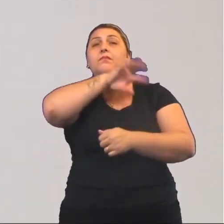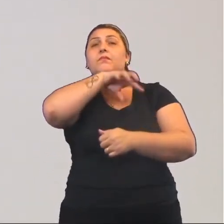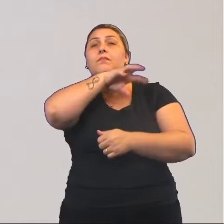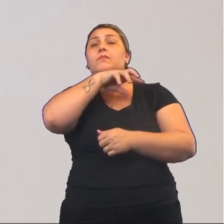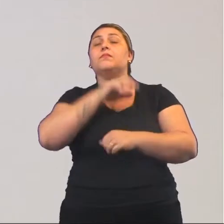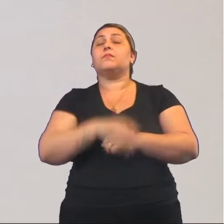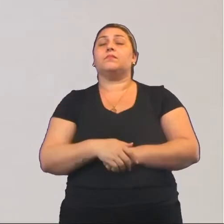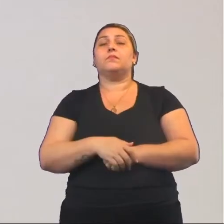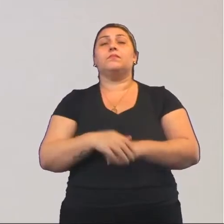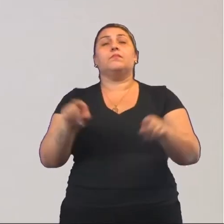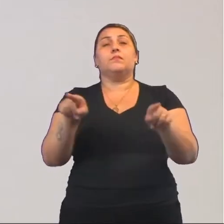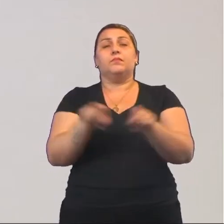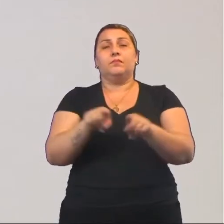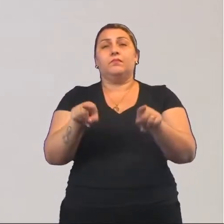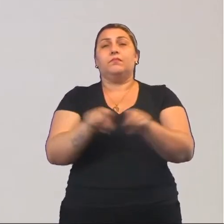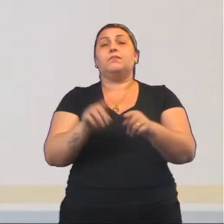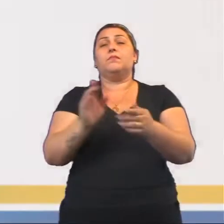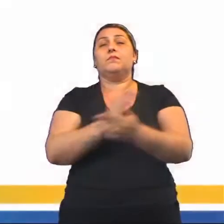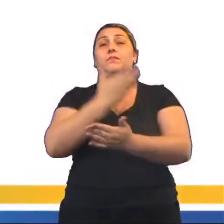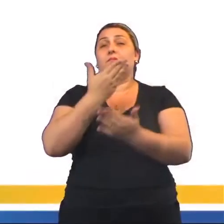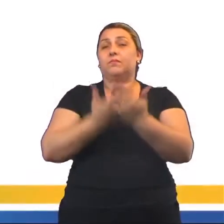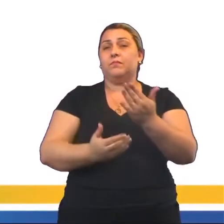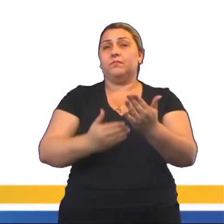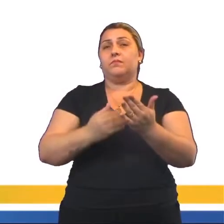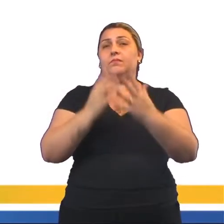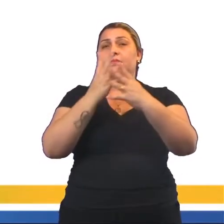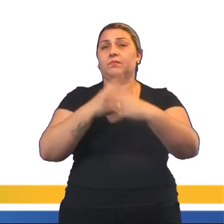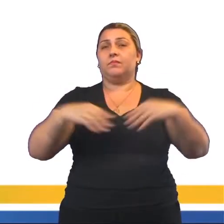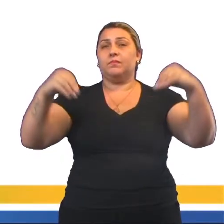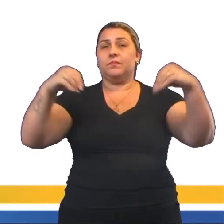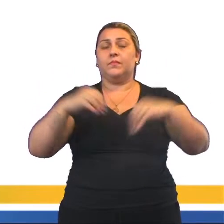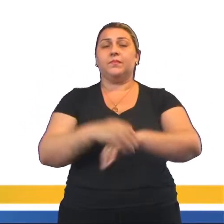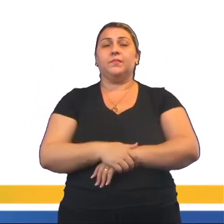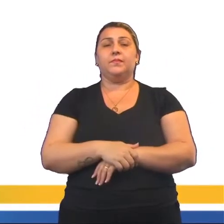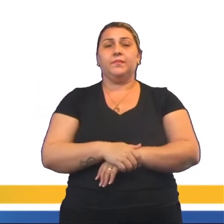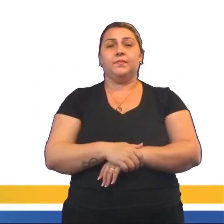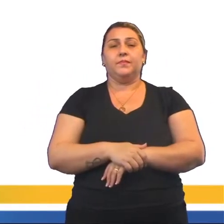animais. E muitas espécies somem com isso, claro.